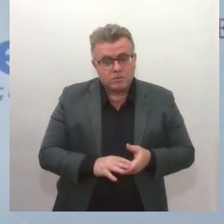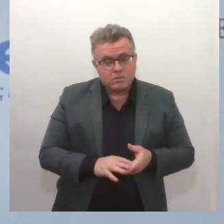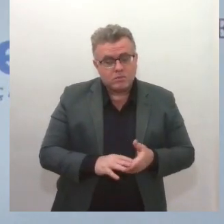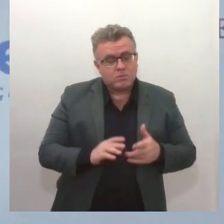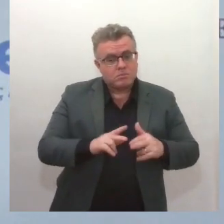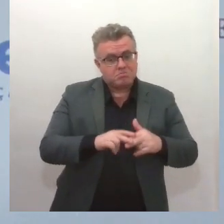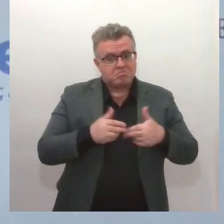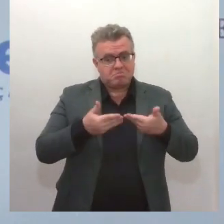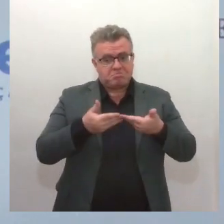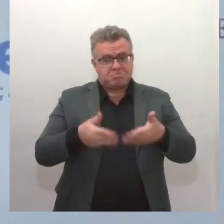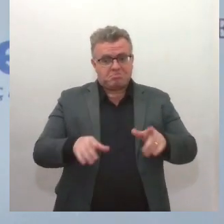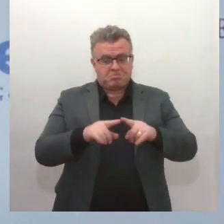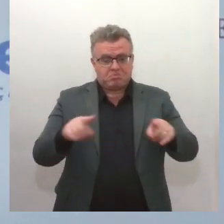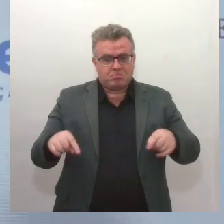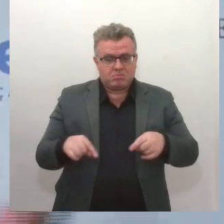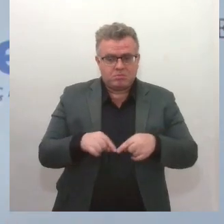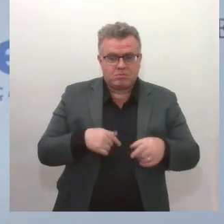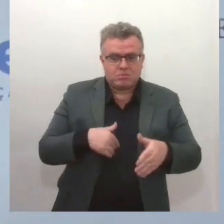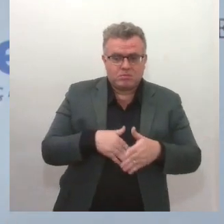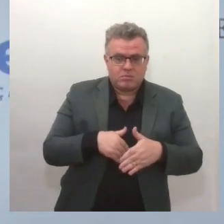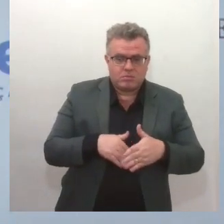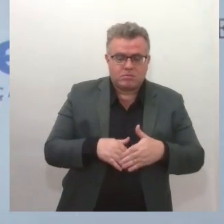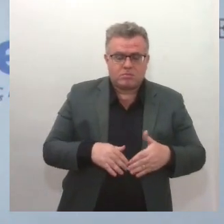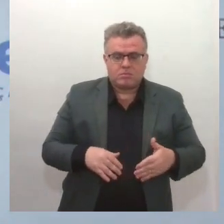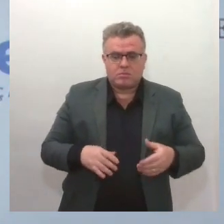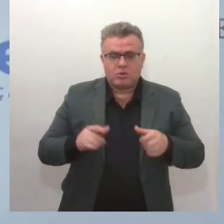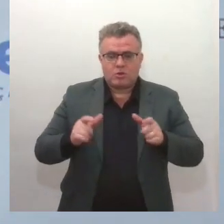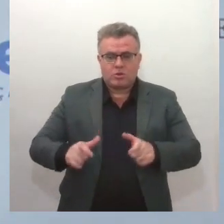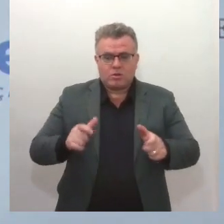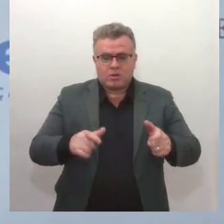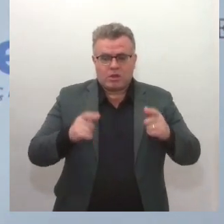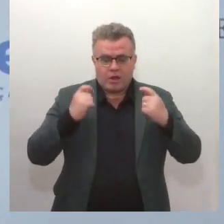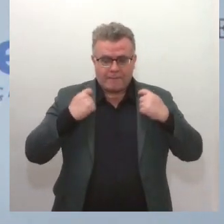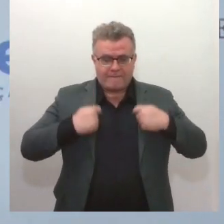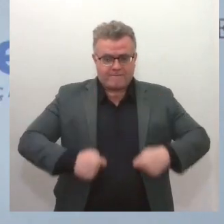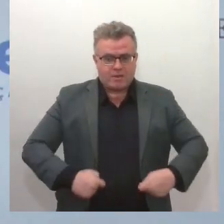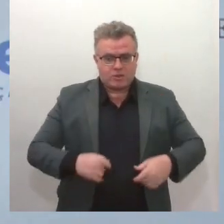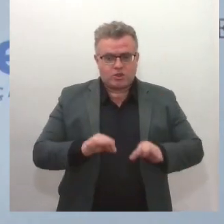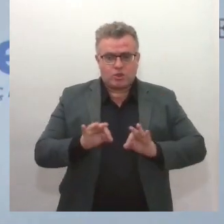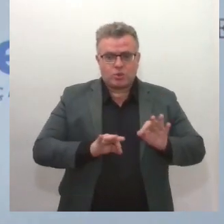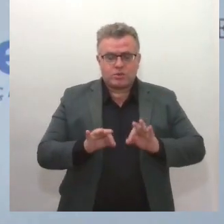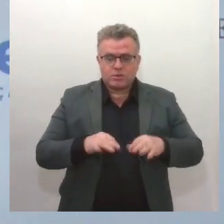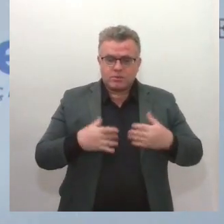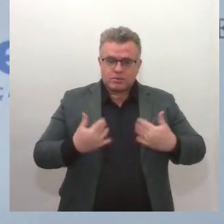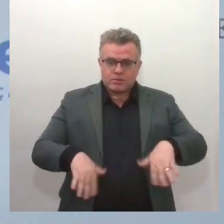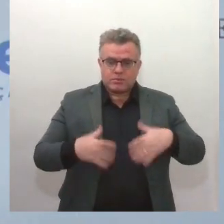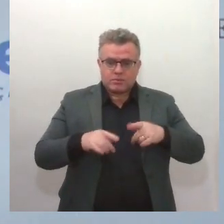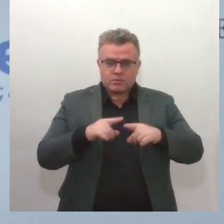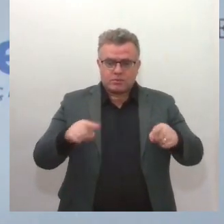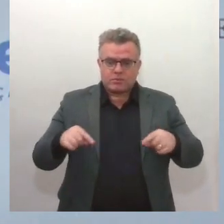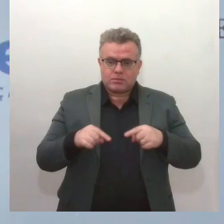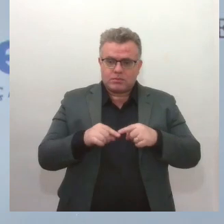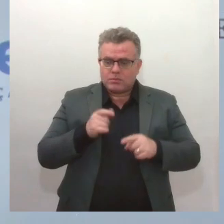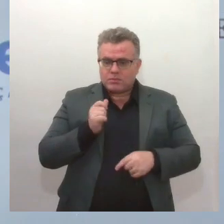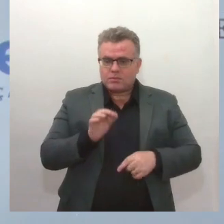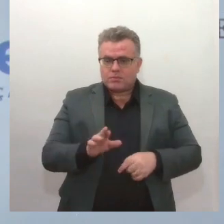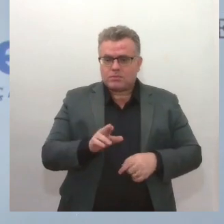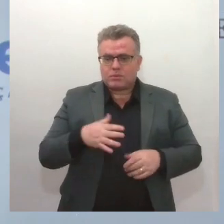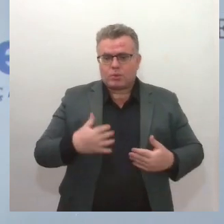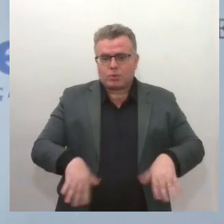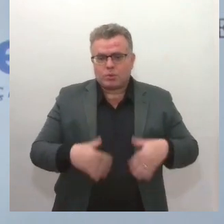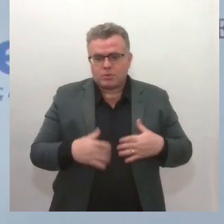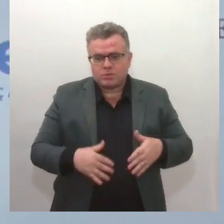poliesportiva, vestiários, várias salas foram ampliadas e, o mais importante, todas as salas climatizadas. Então, está de parabéns o governo